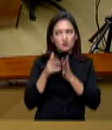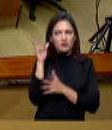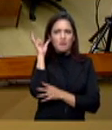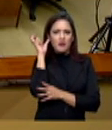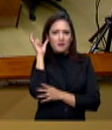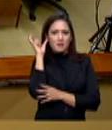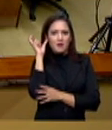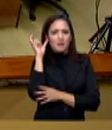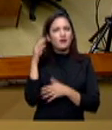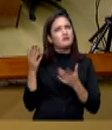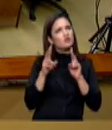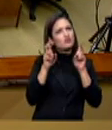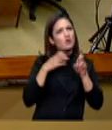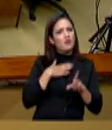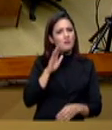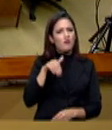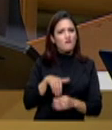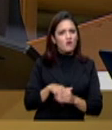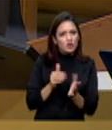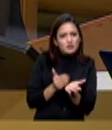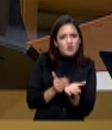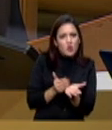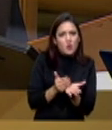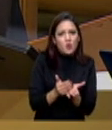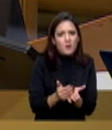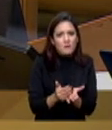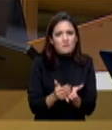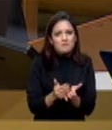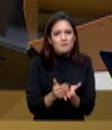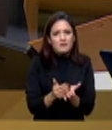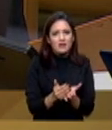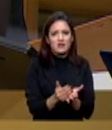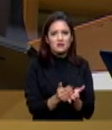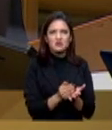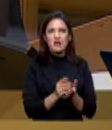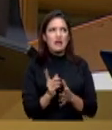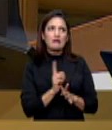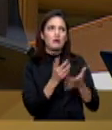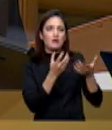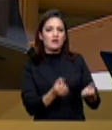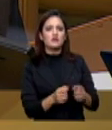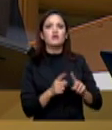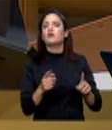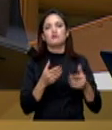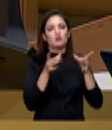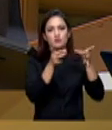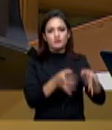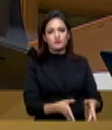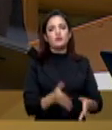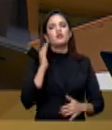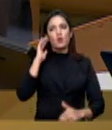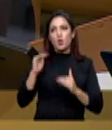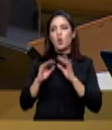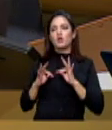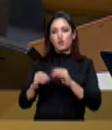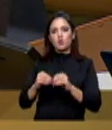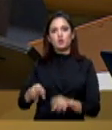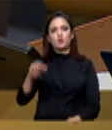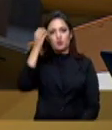em relação ao meu voto aquela parte inicial do não conhecimento eu tô mendigando e acompanhando você nesse na integralidade